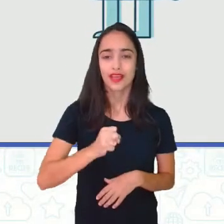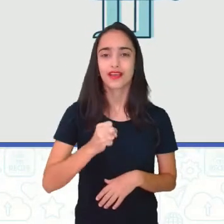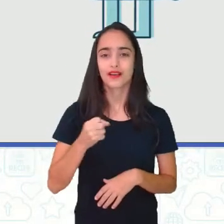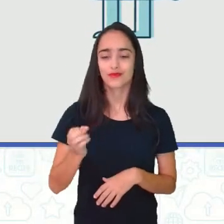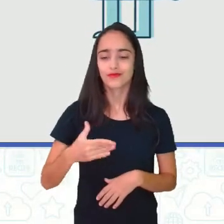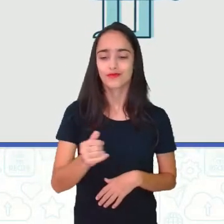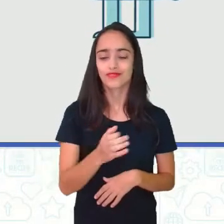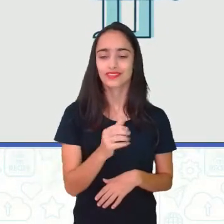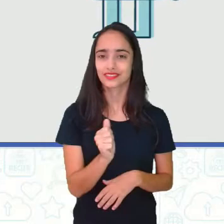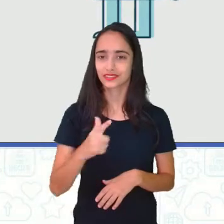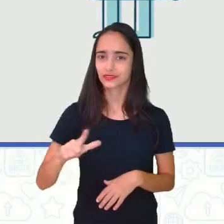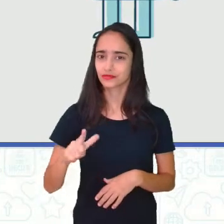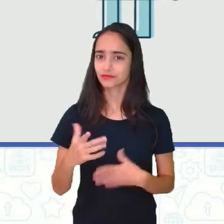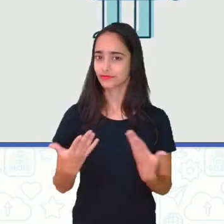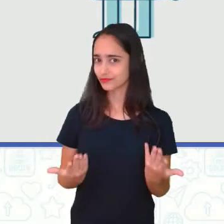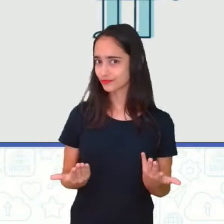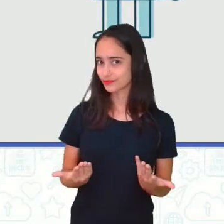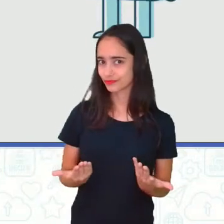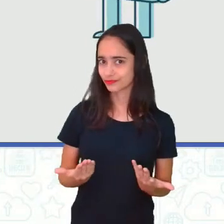E aí?